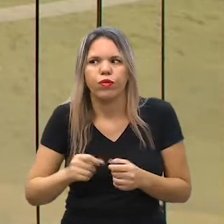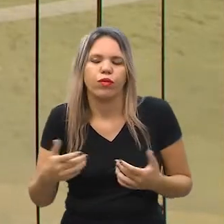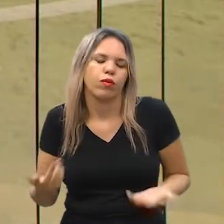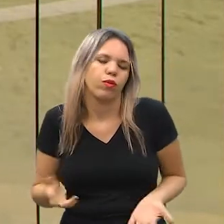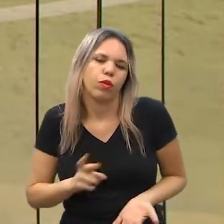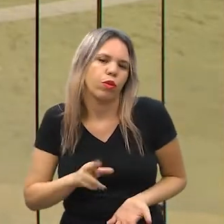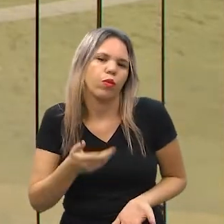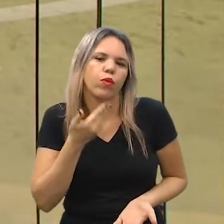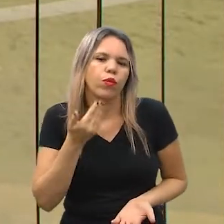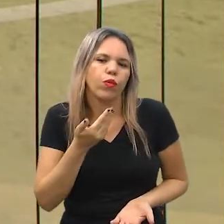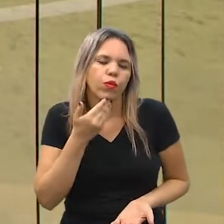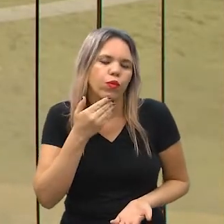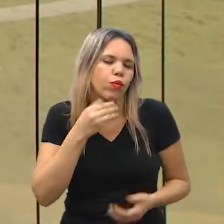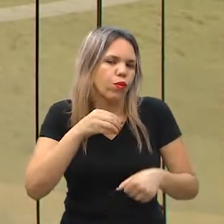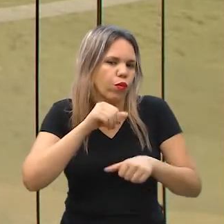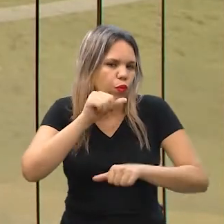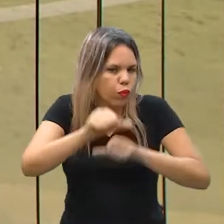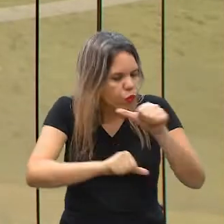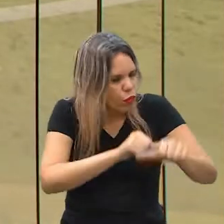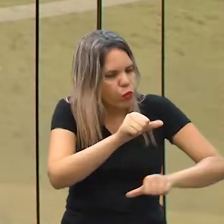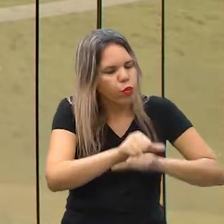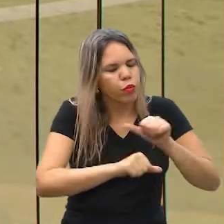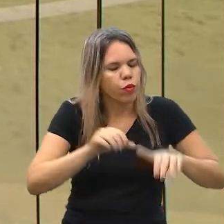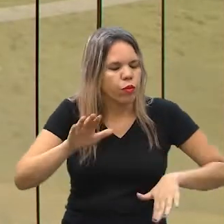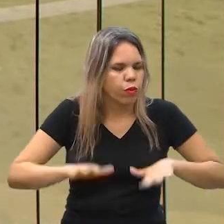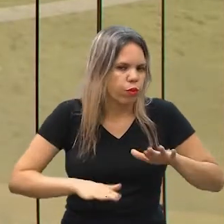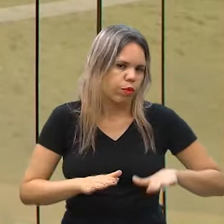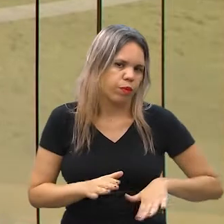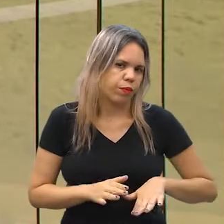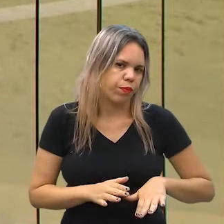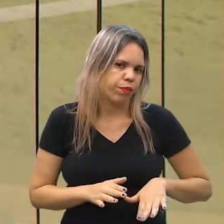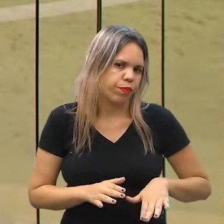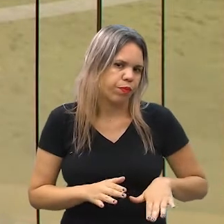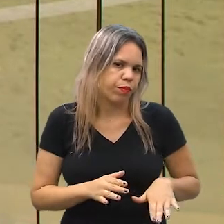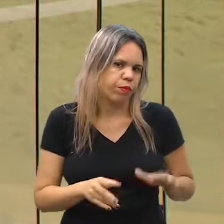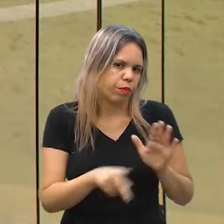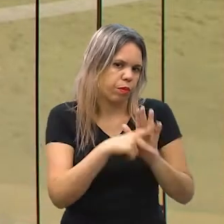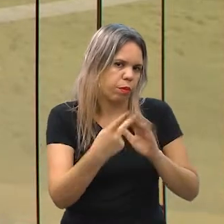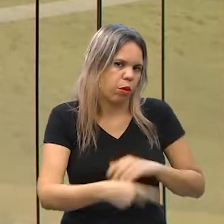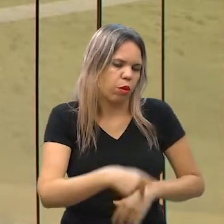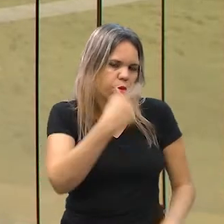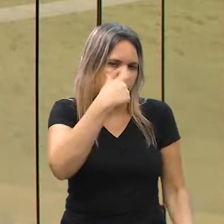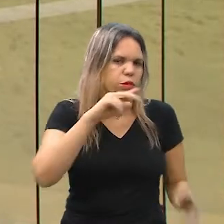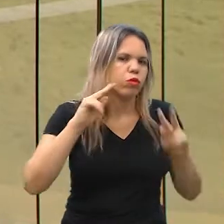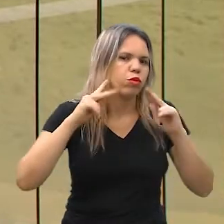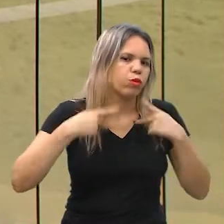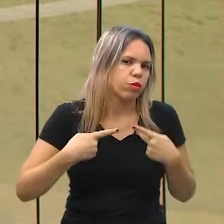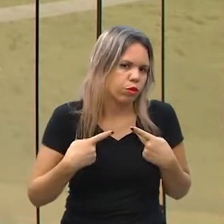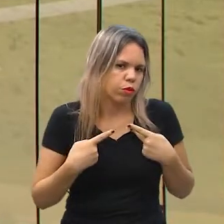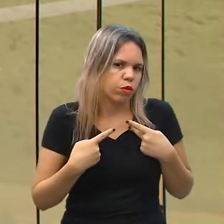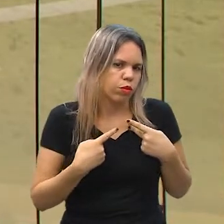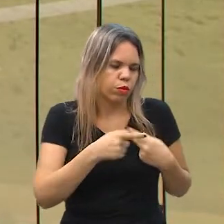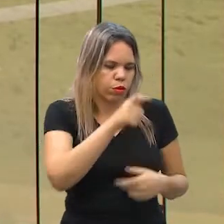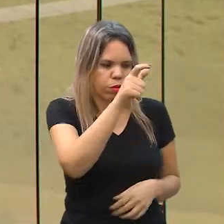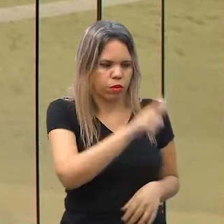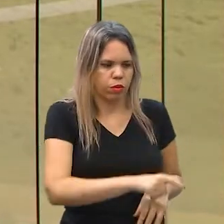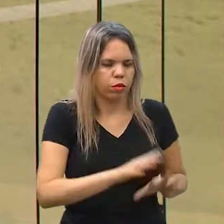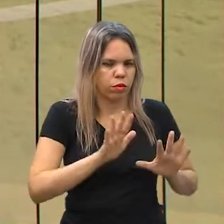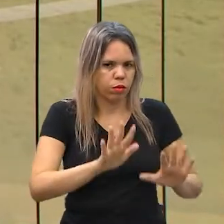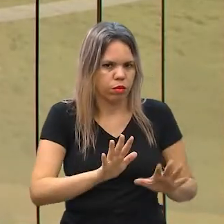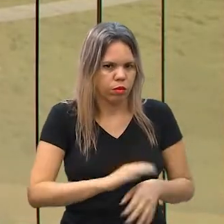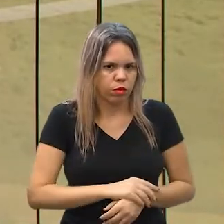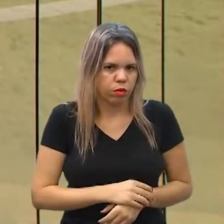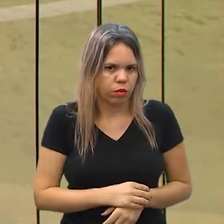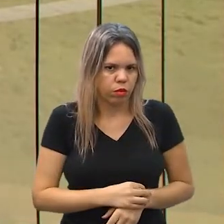de fazer. Não é fácil transformar, porque muitas vezes a transformação passa pelo próprio ser humano, pelas próprias